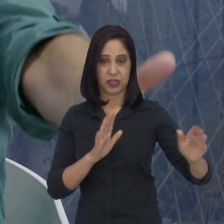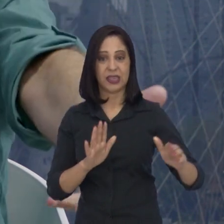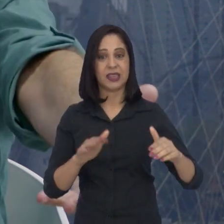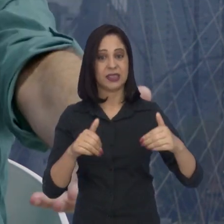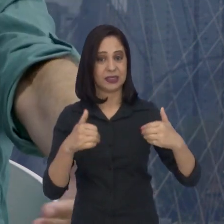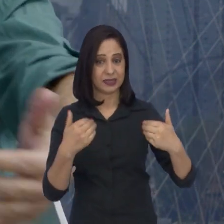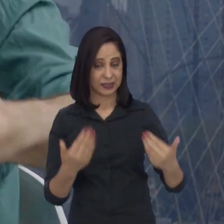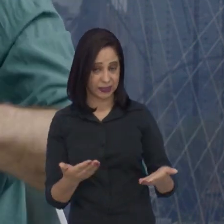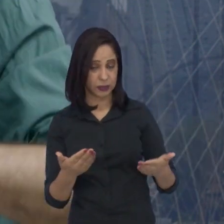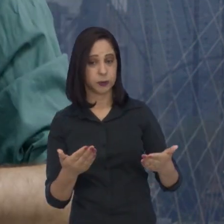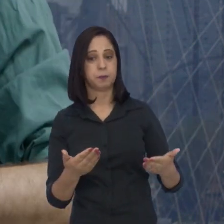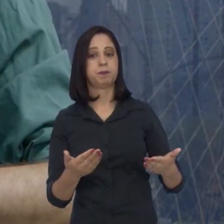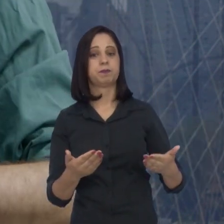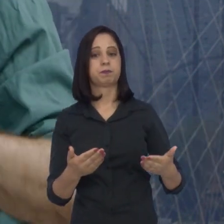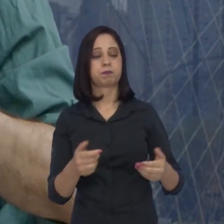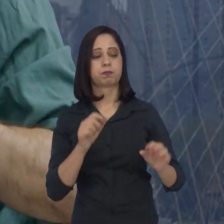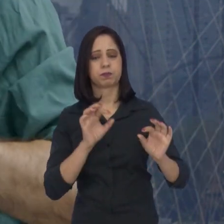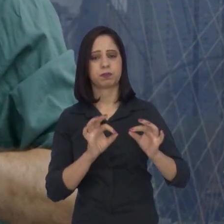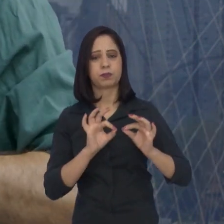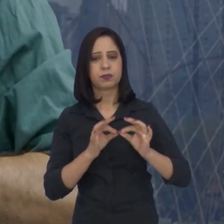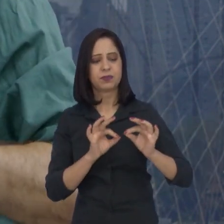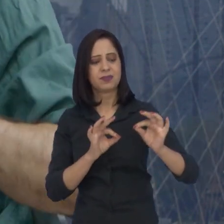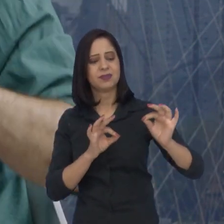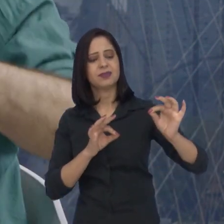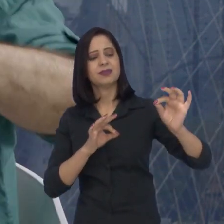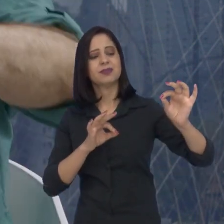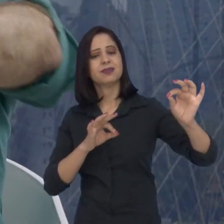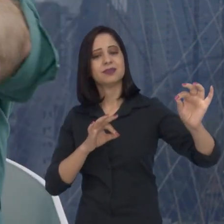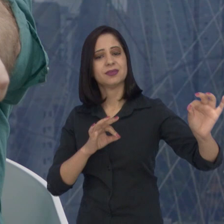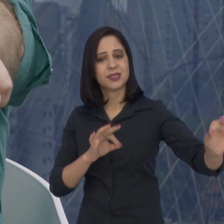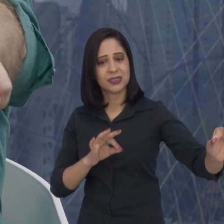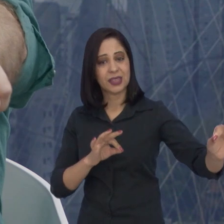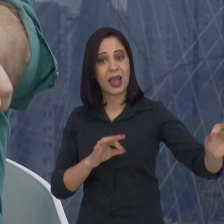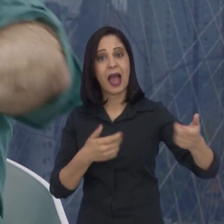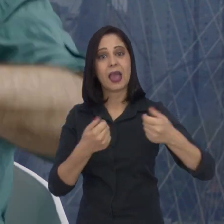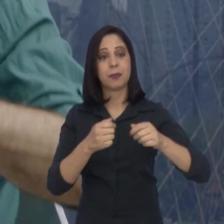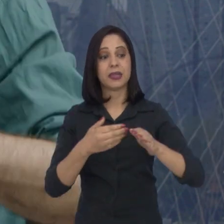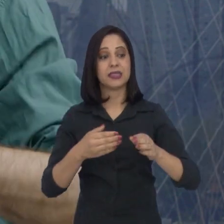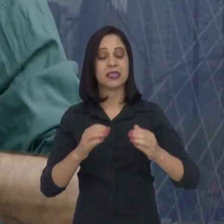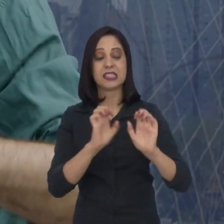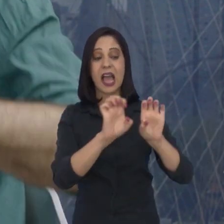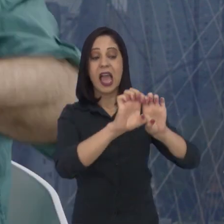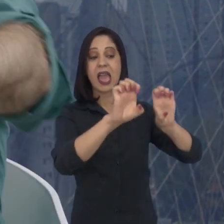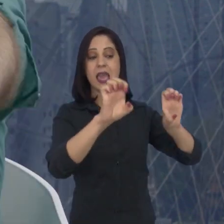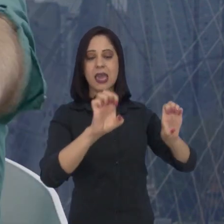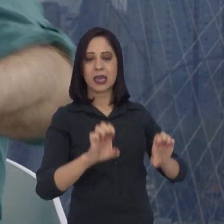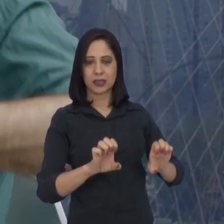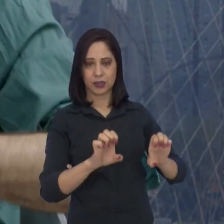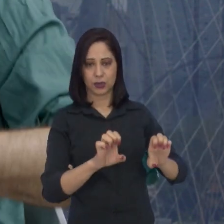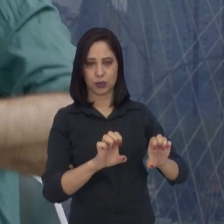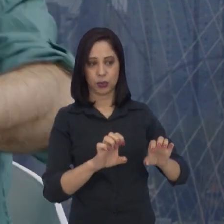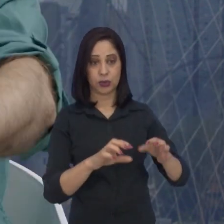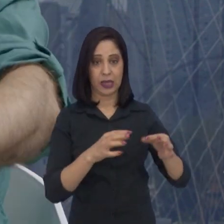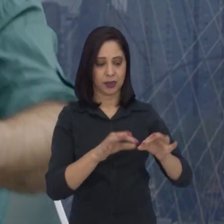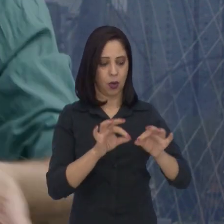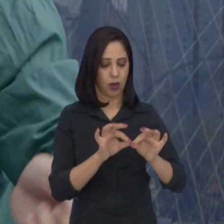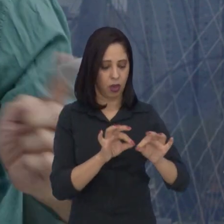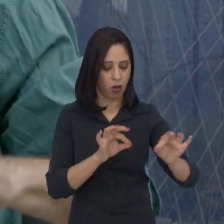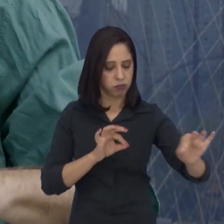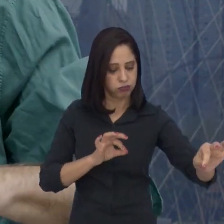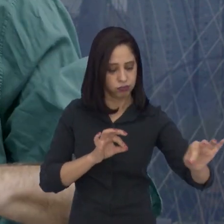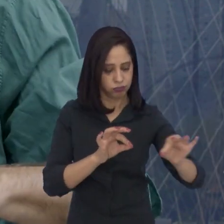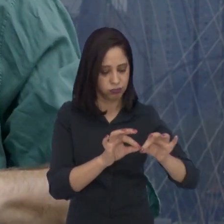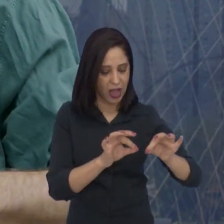novo empreendimento e a área urbanizada fazia levar infraestrutura lá. Este pedaço de terra não ocupada